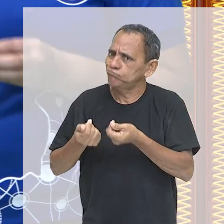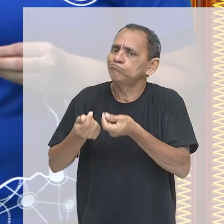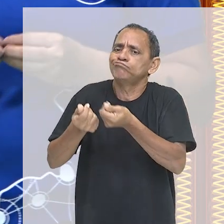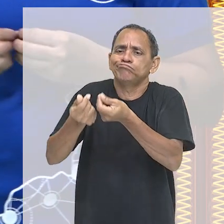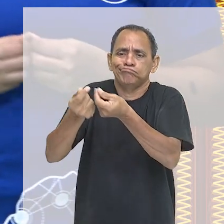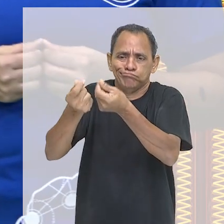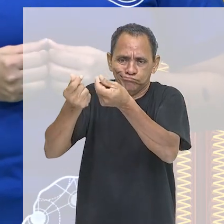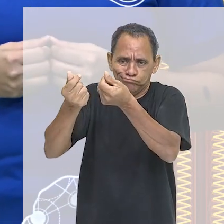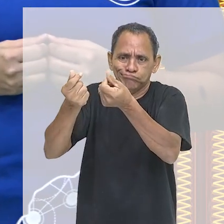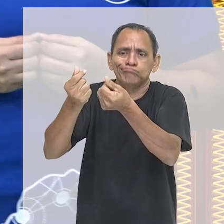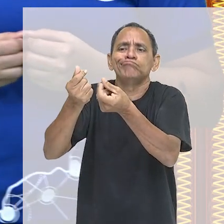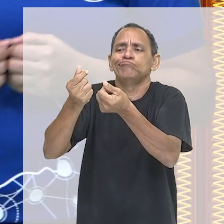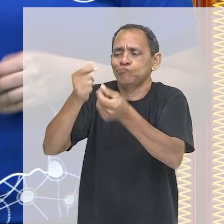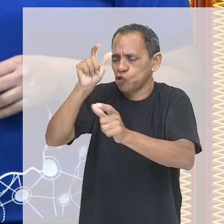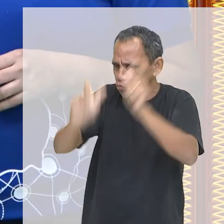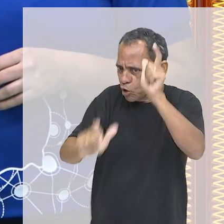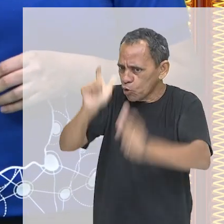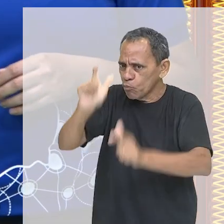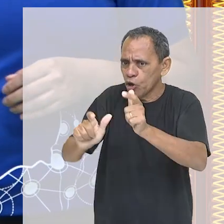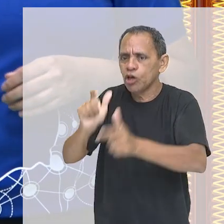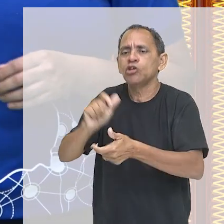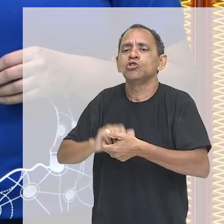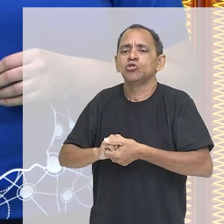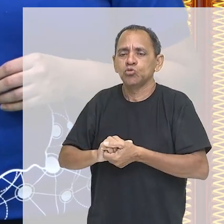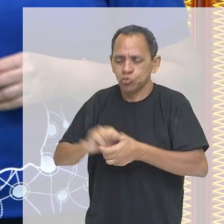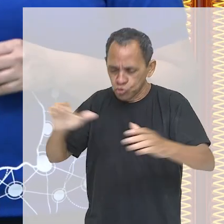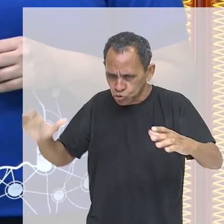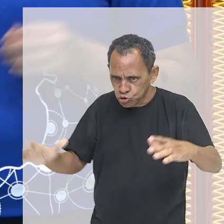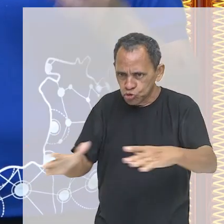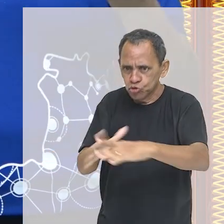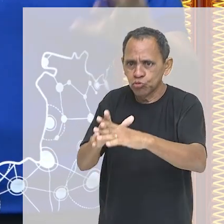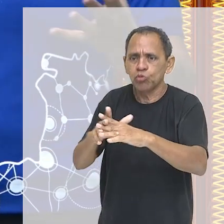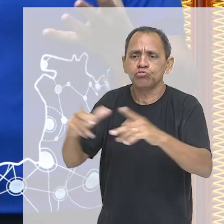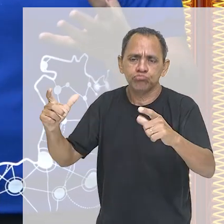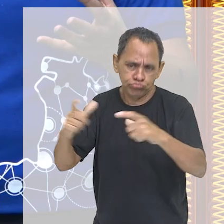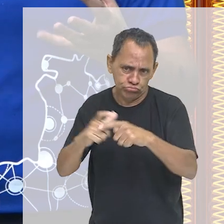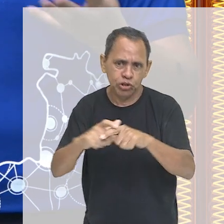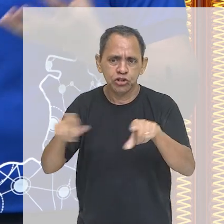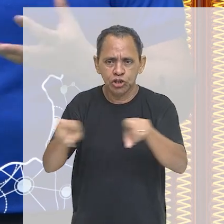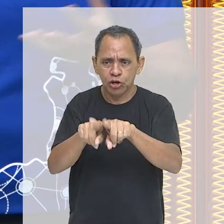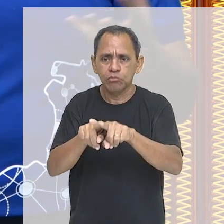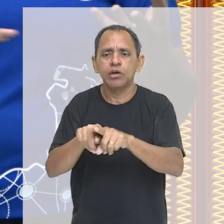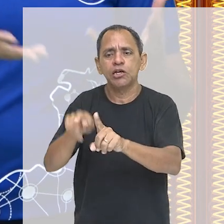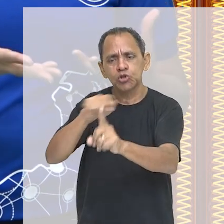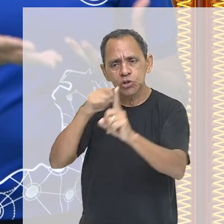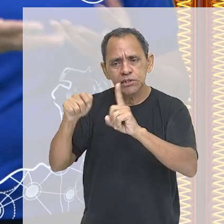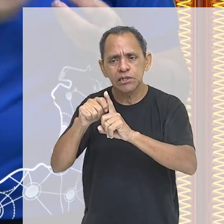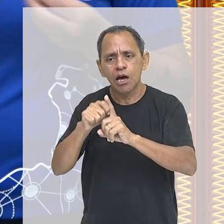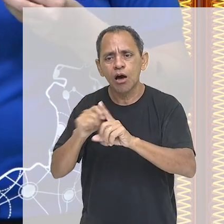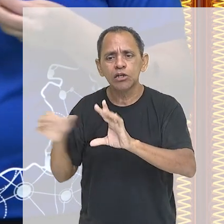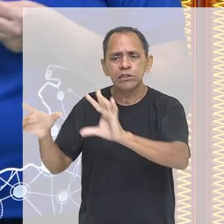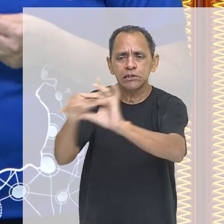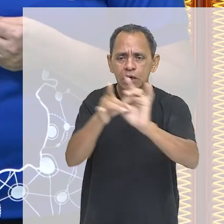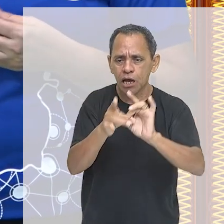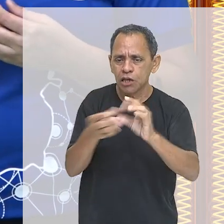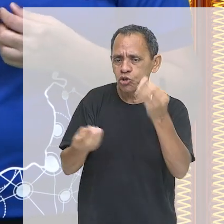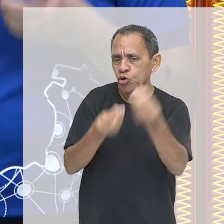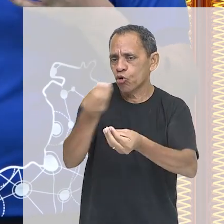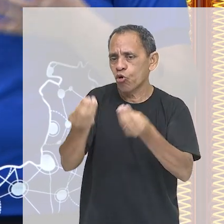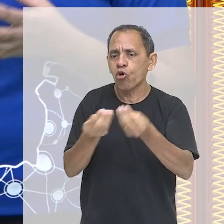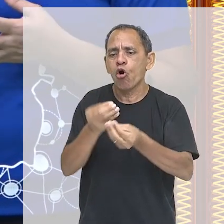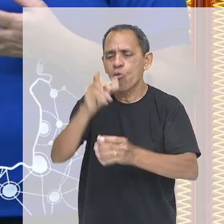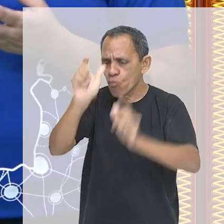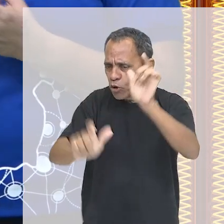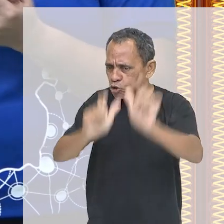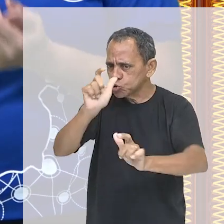aí para pequenos agricultores. Vai ser um outro problema social que está ligado, né, às pessoas que trabalham ali de forma menor,